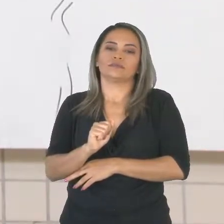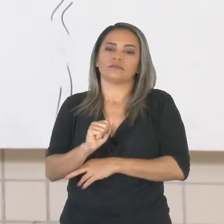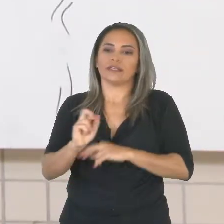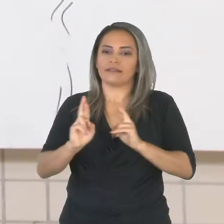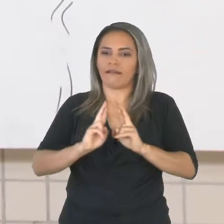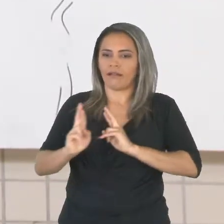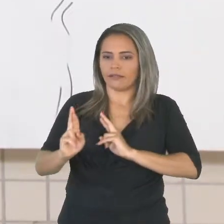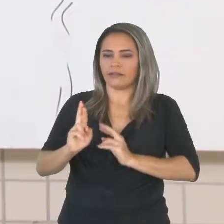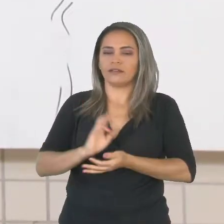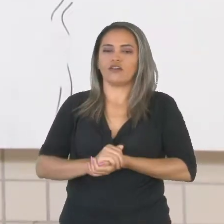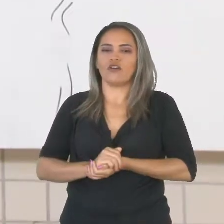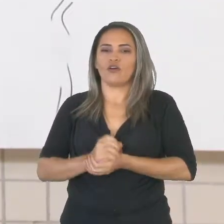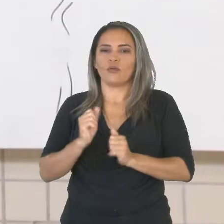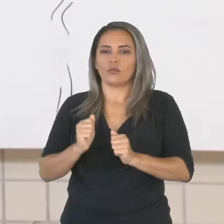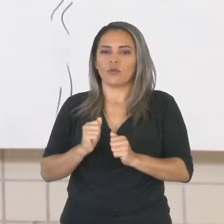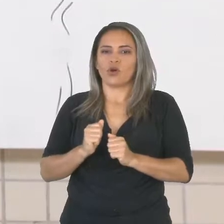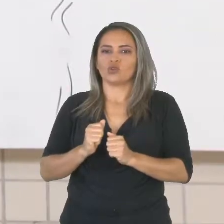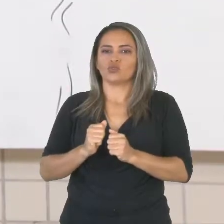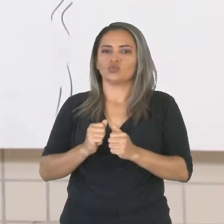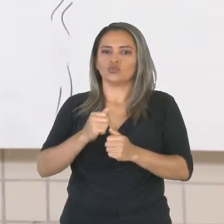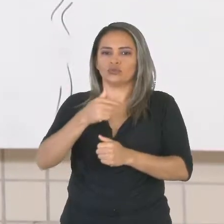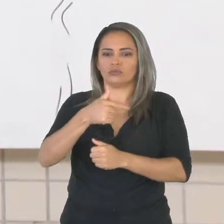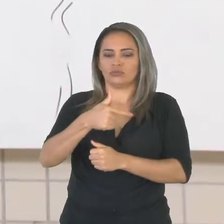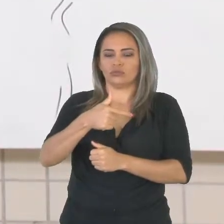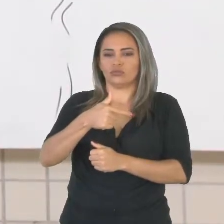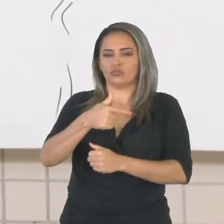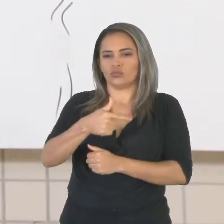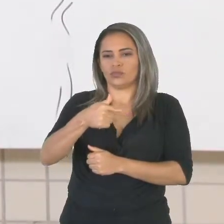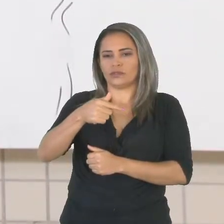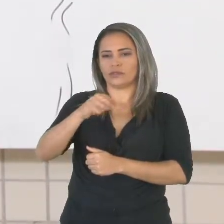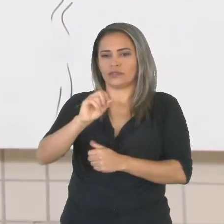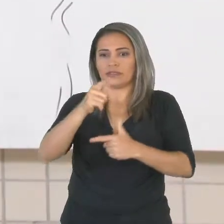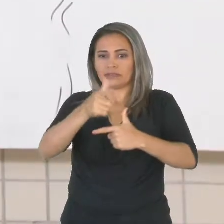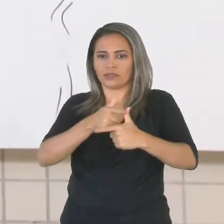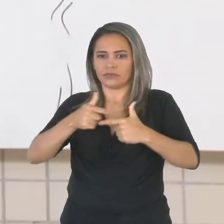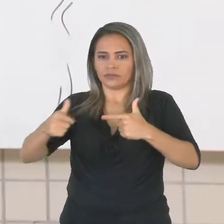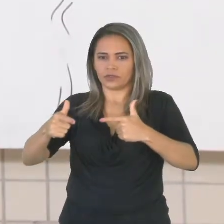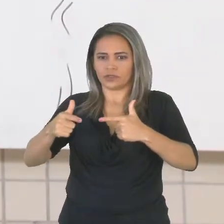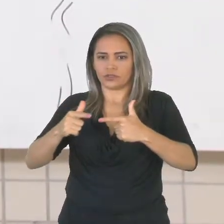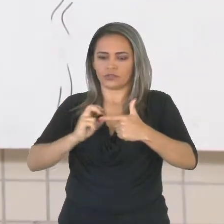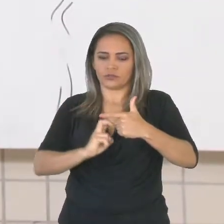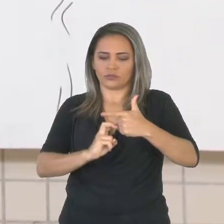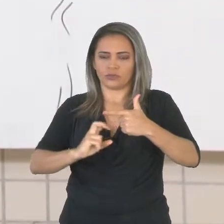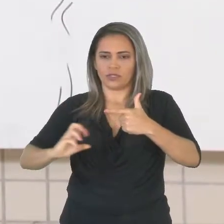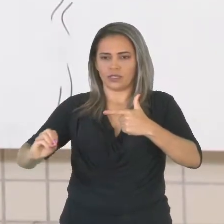e vou dividir pelo total de pessoas. Bom, eu falei o total de FA,